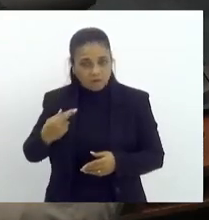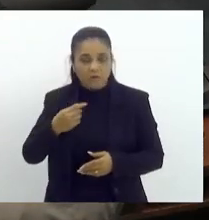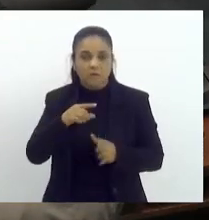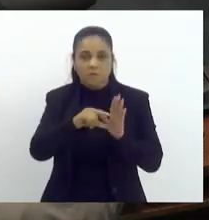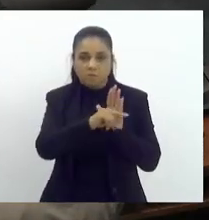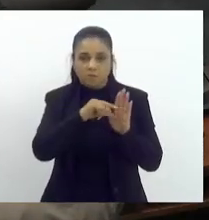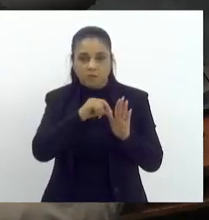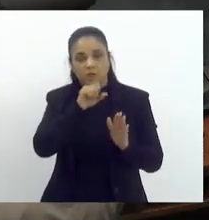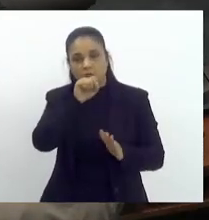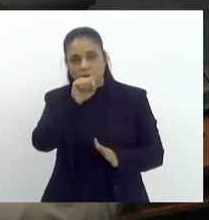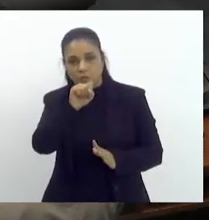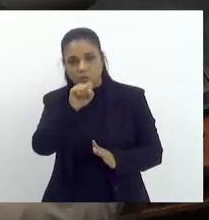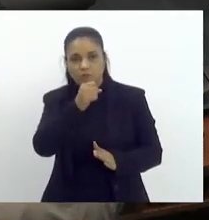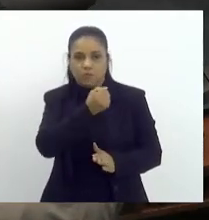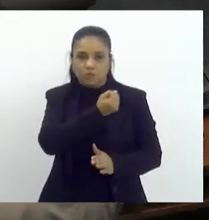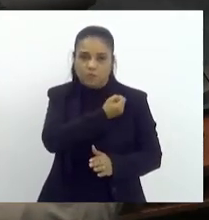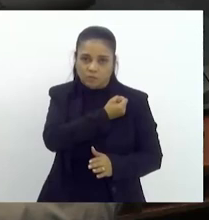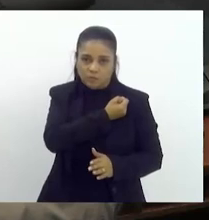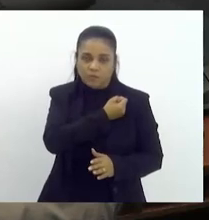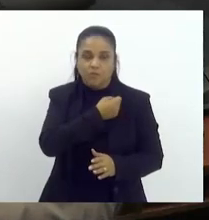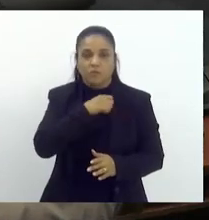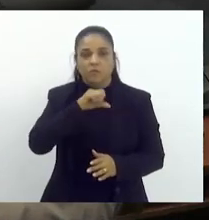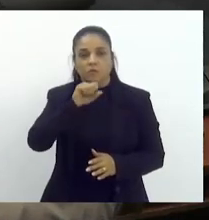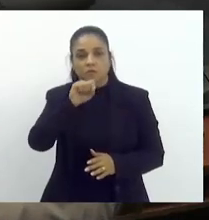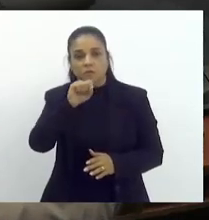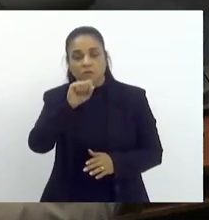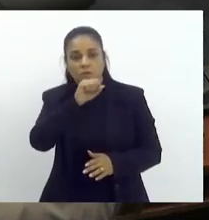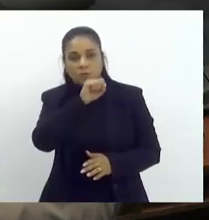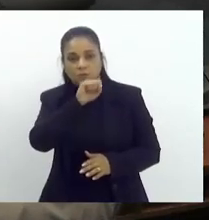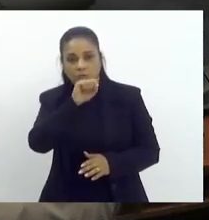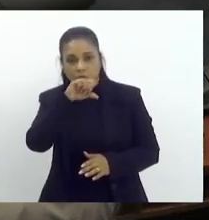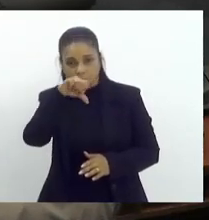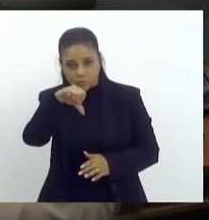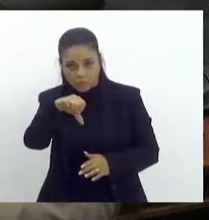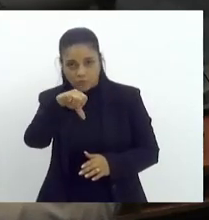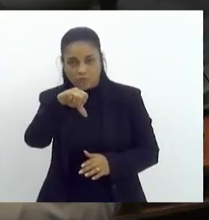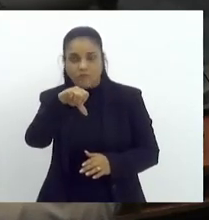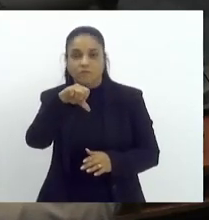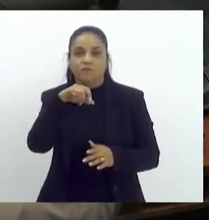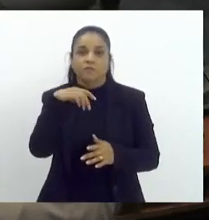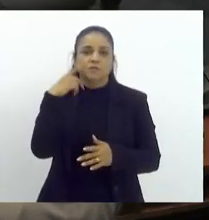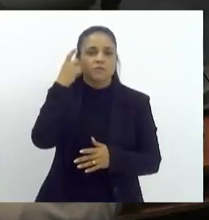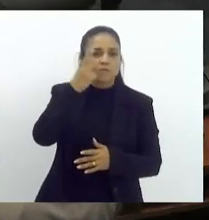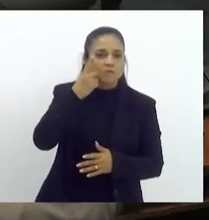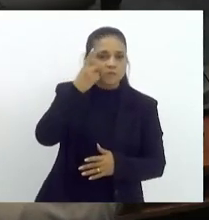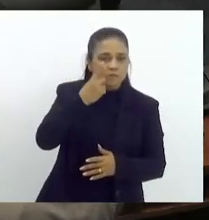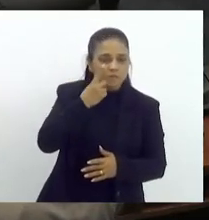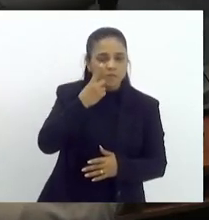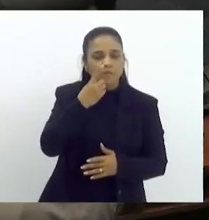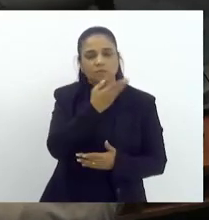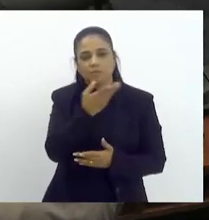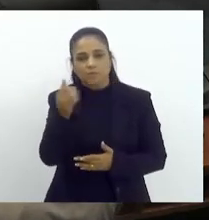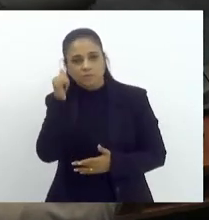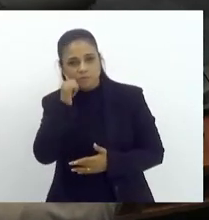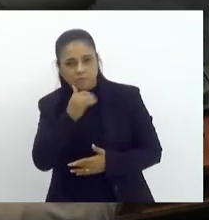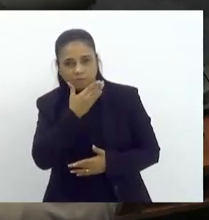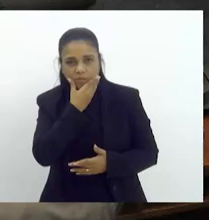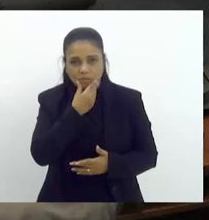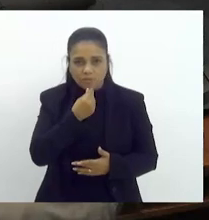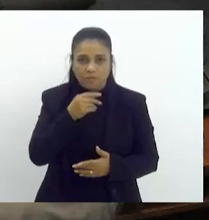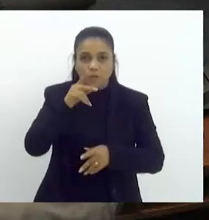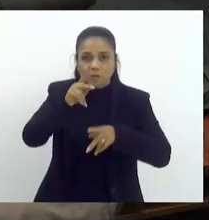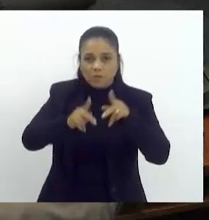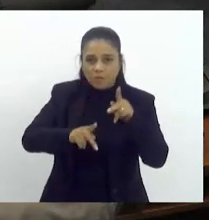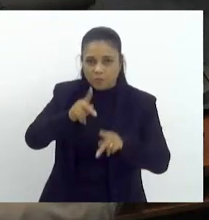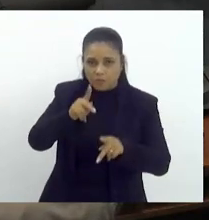número 9 por favor senhor presidente senhoras deputadas senhores deputados população do